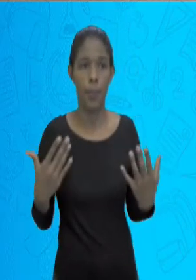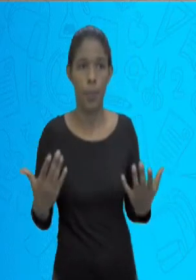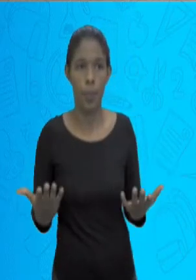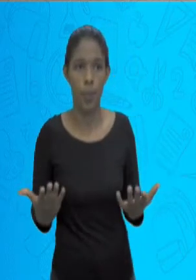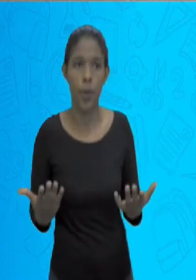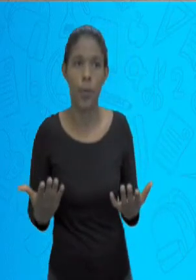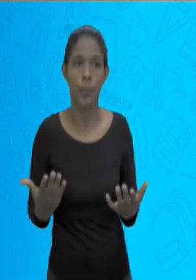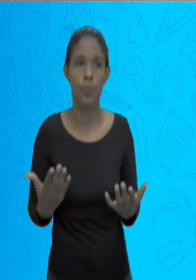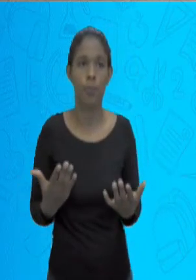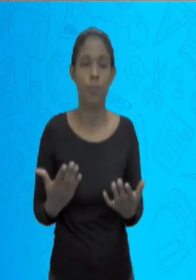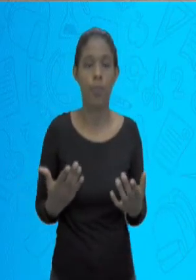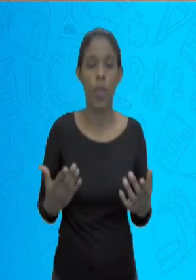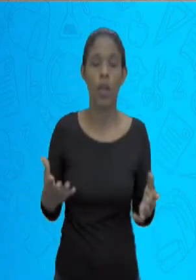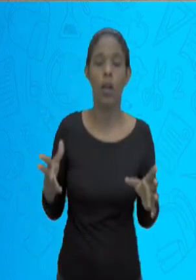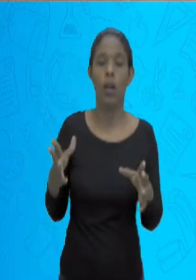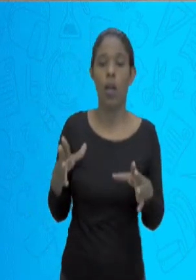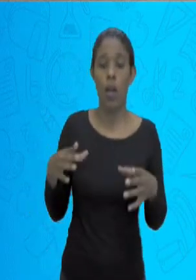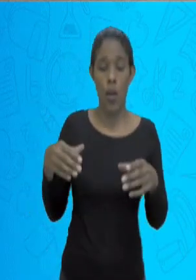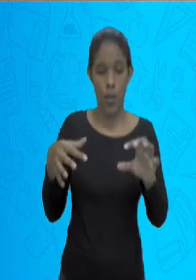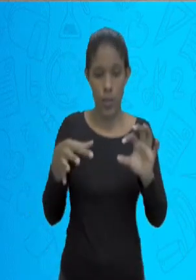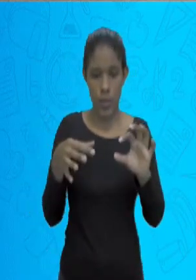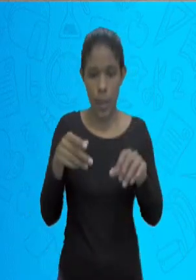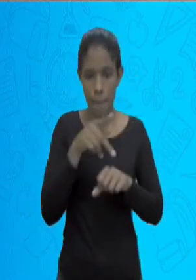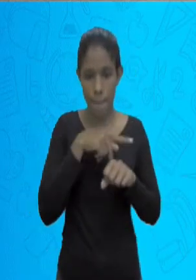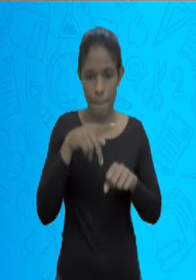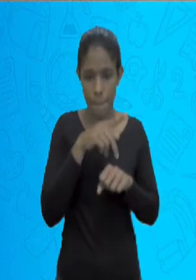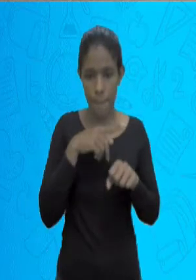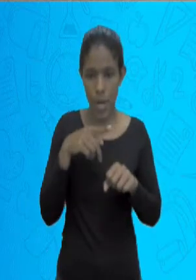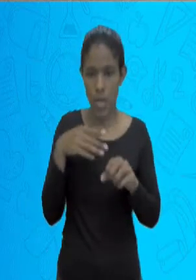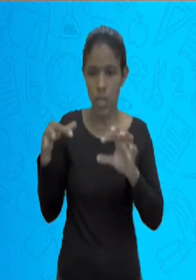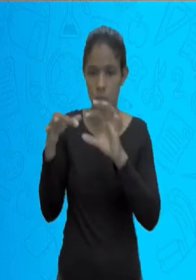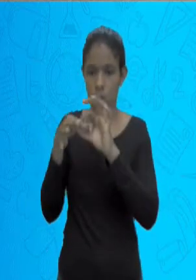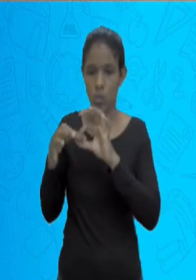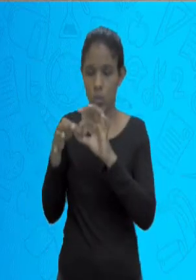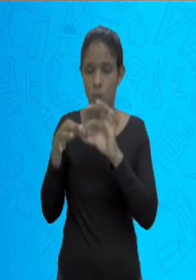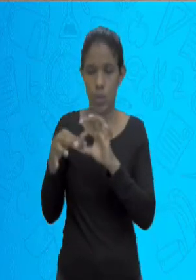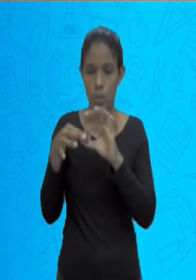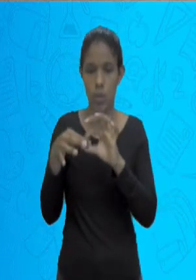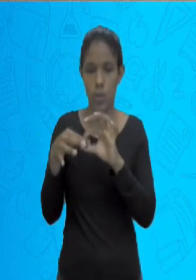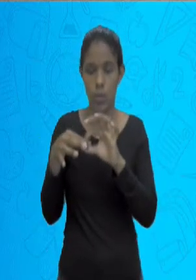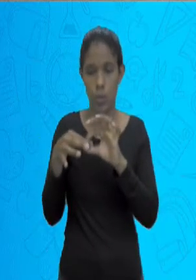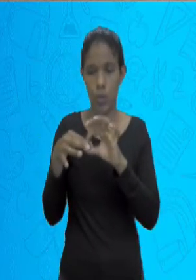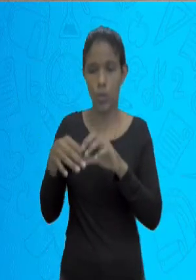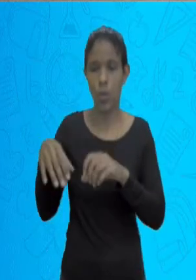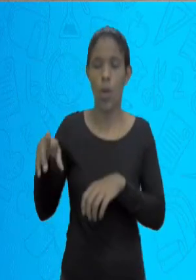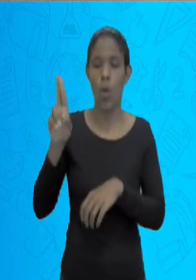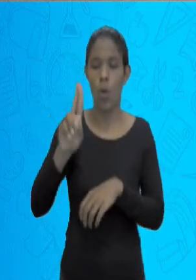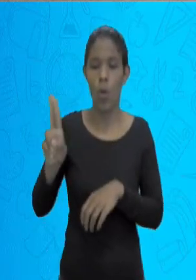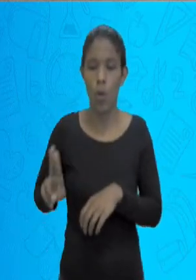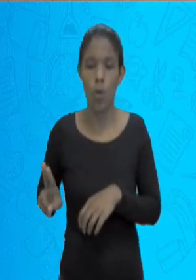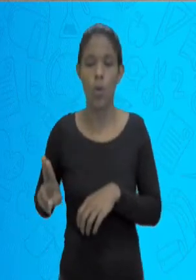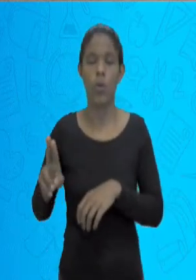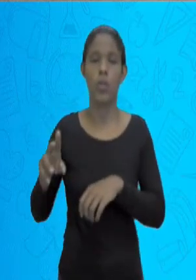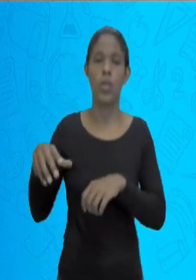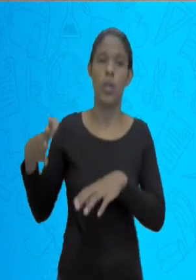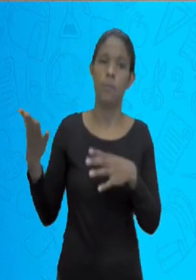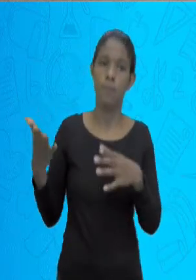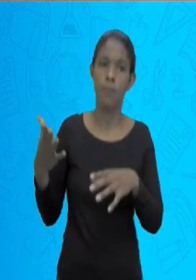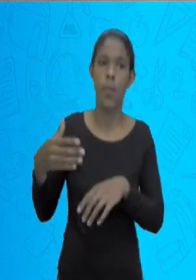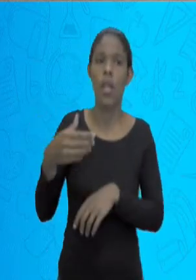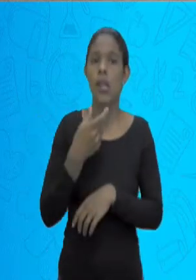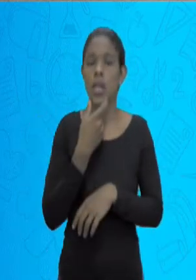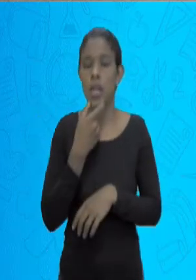Áustria, Prússia, Rússia e Inglaterra. A Alemanha e a Itália